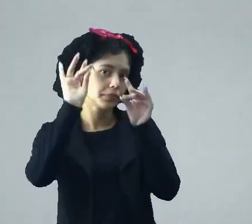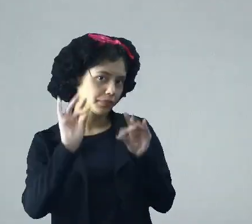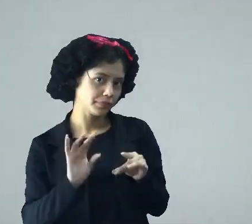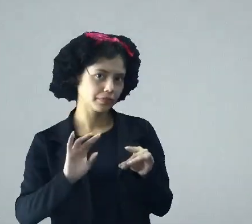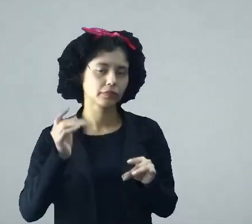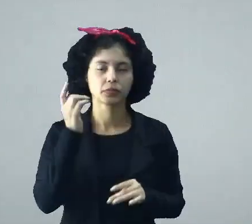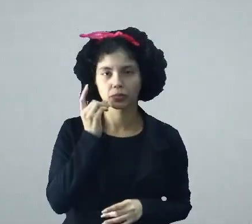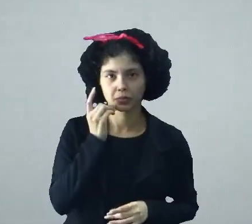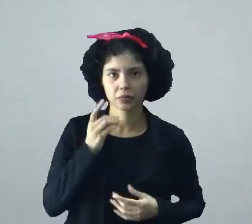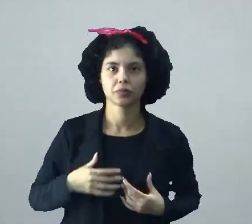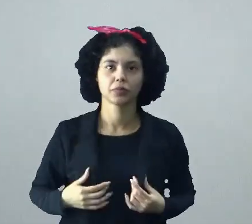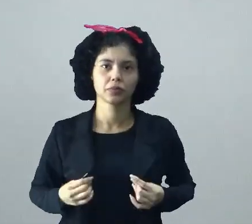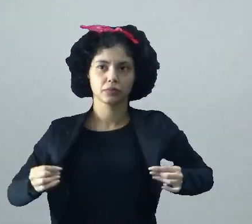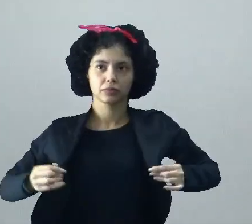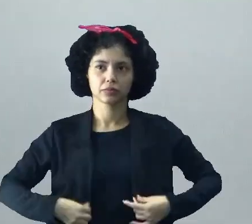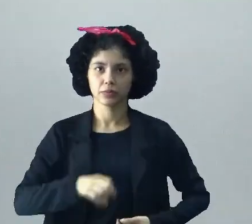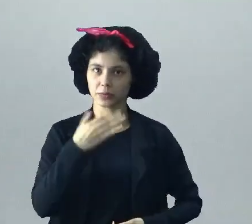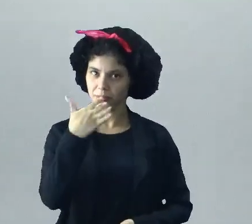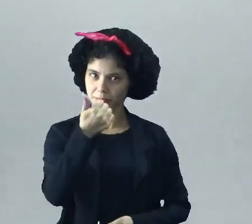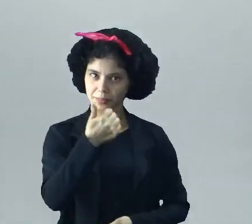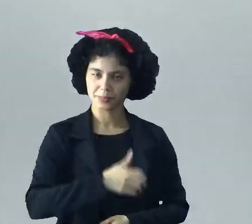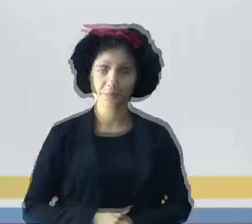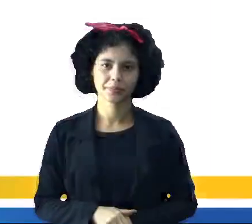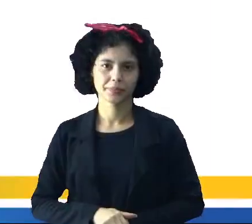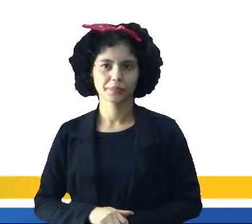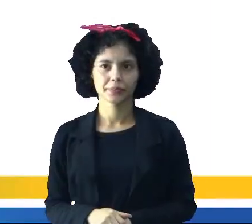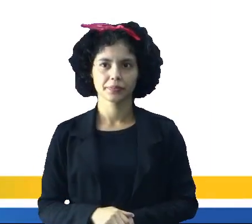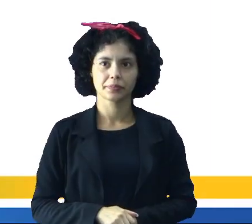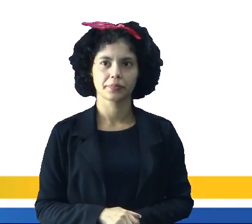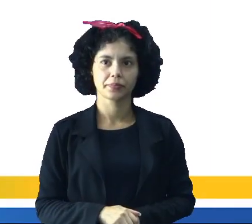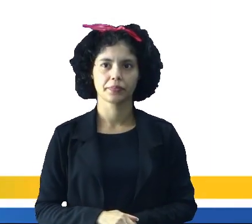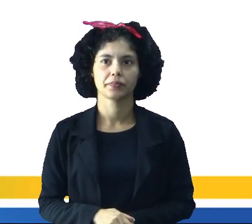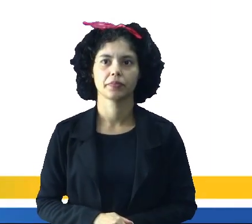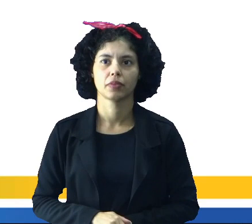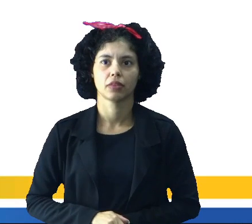pequenos detalhes, tá? Então, vamos lá.